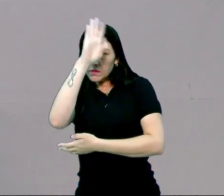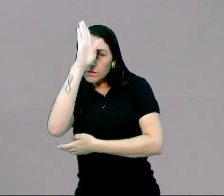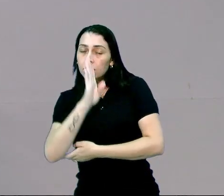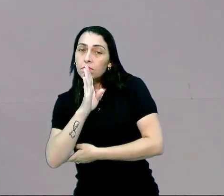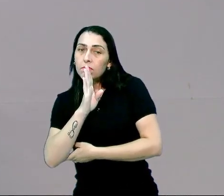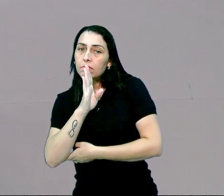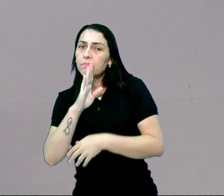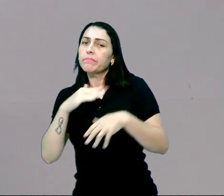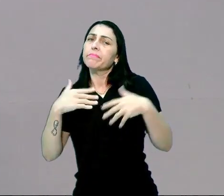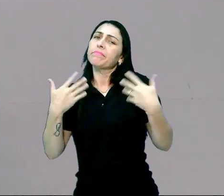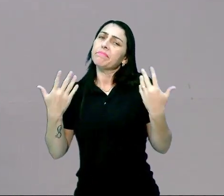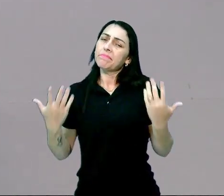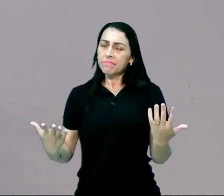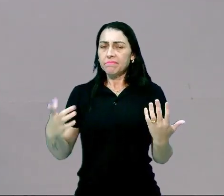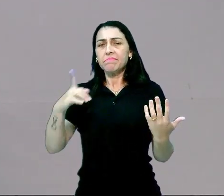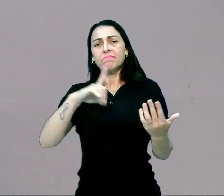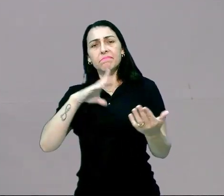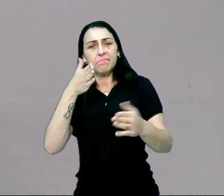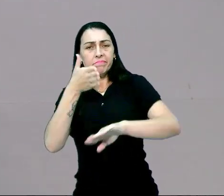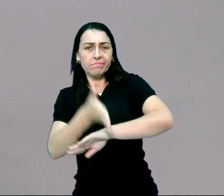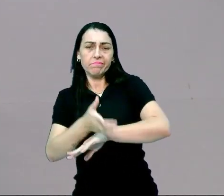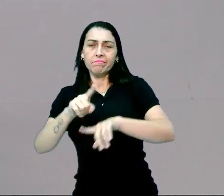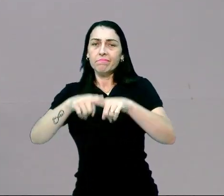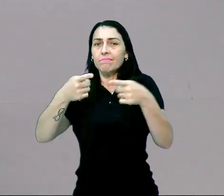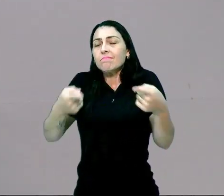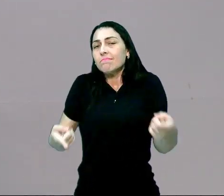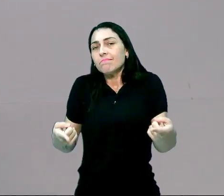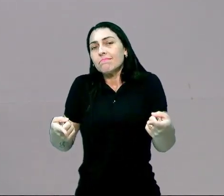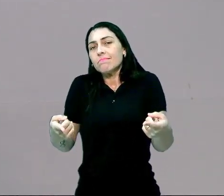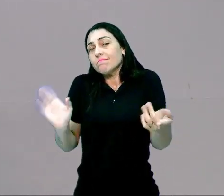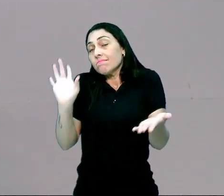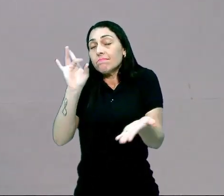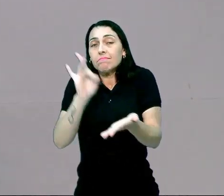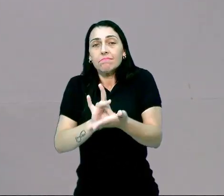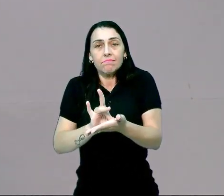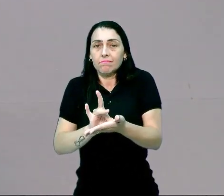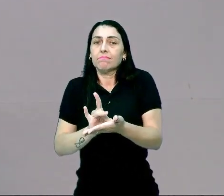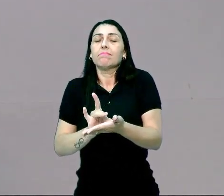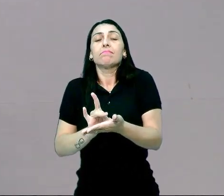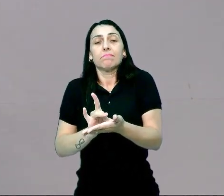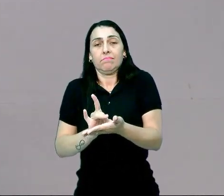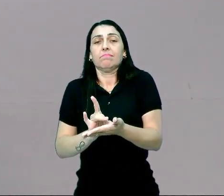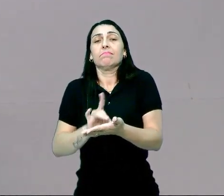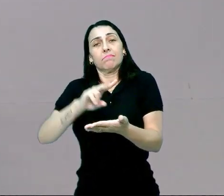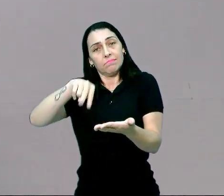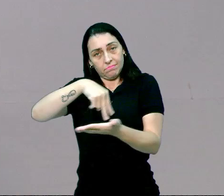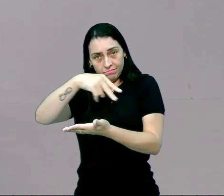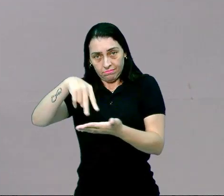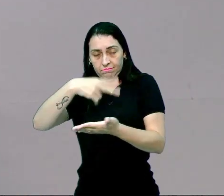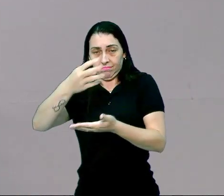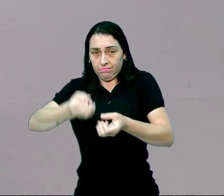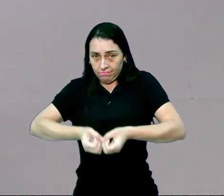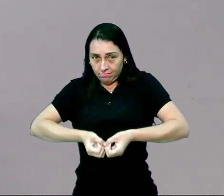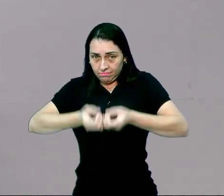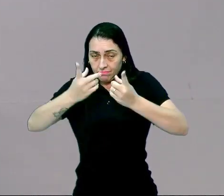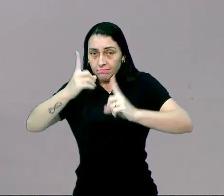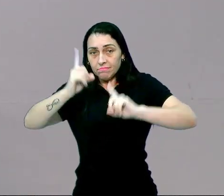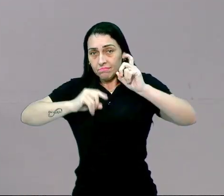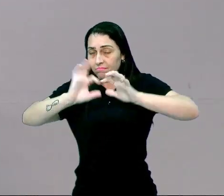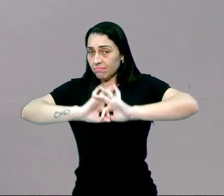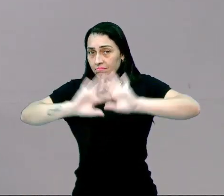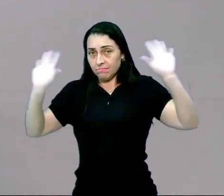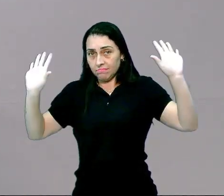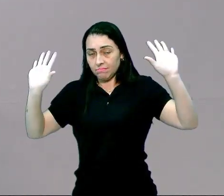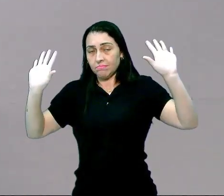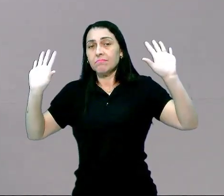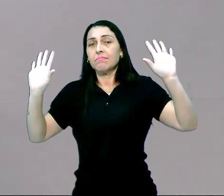gratuita. Tem um acesso, mas não condiz com a realidade, assim, tipo, a dança é expressão, a expressão ela é livre